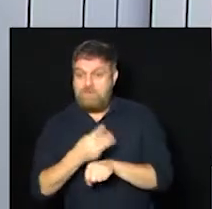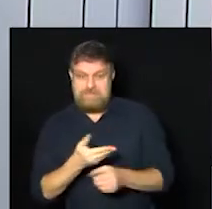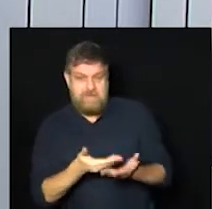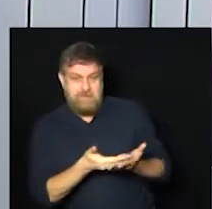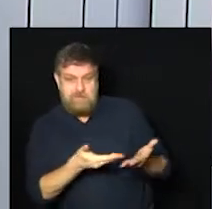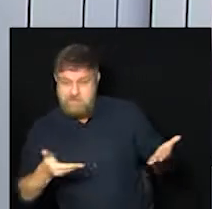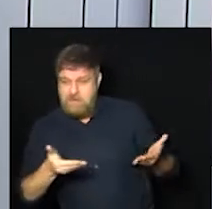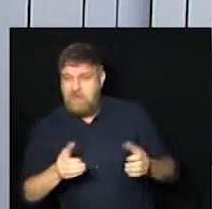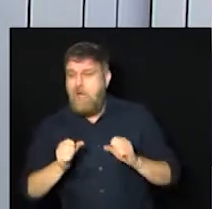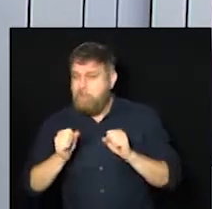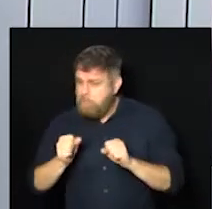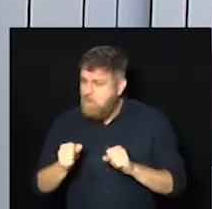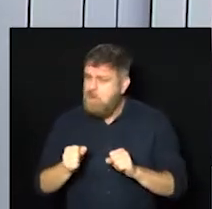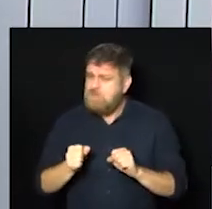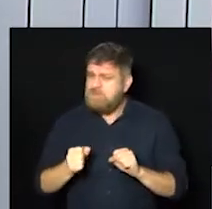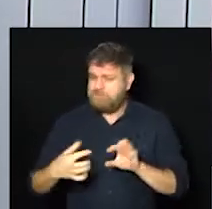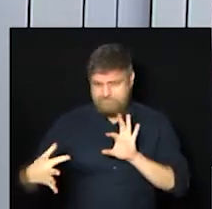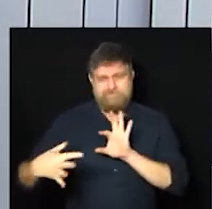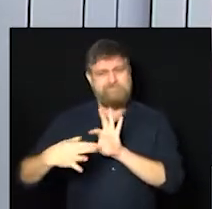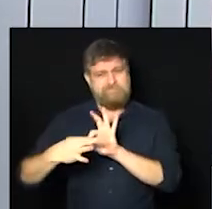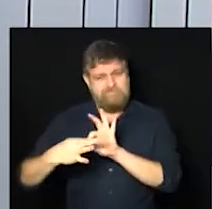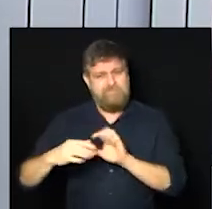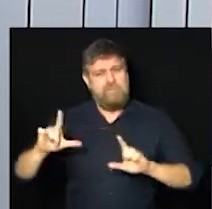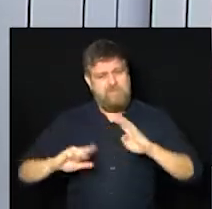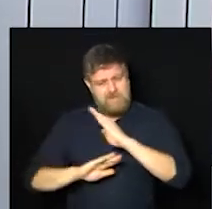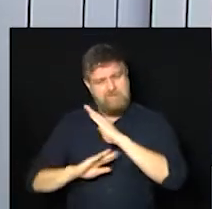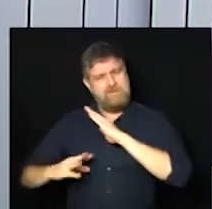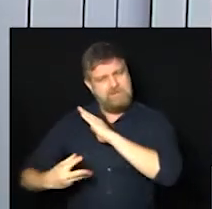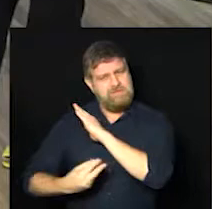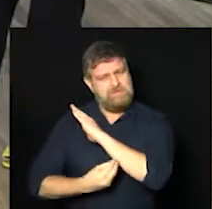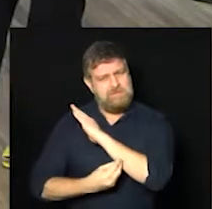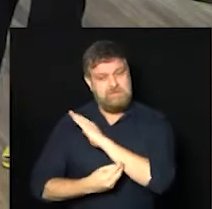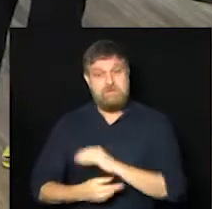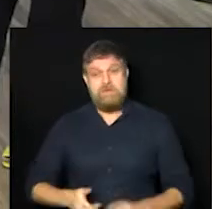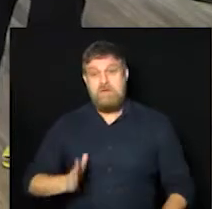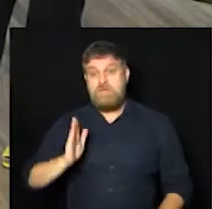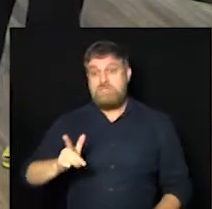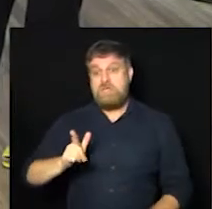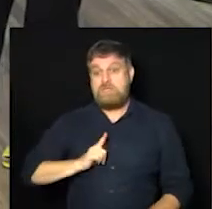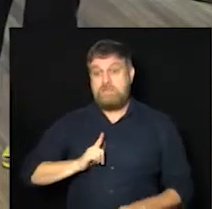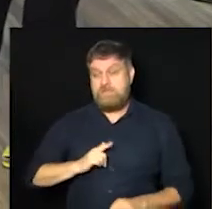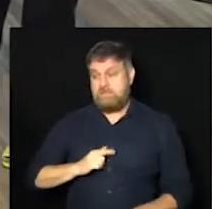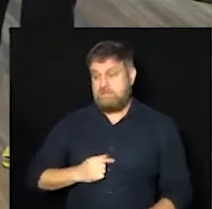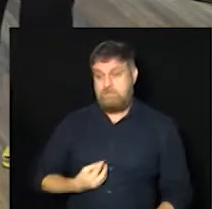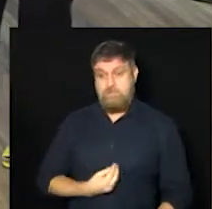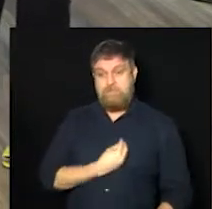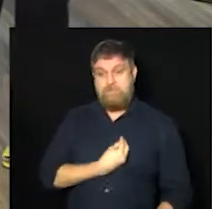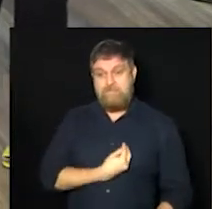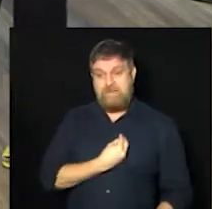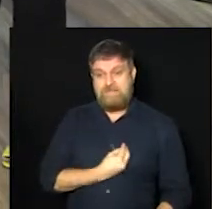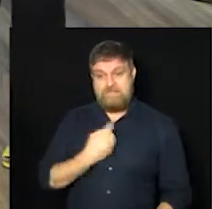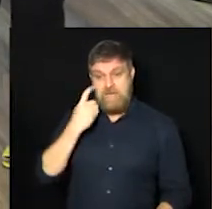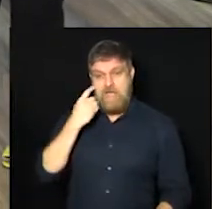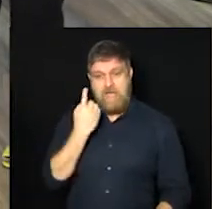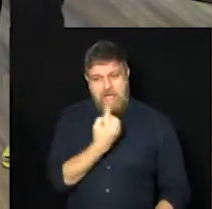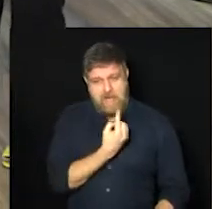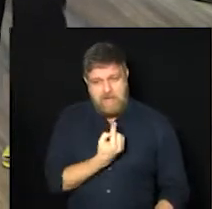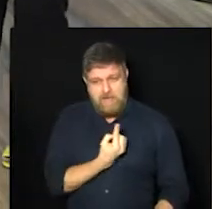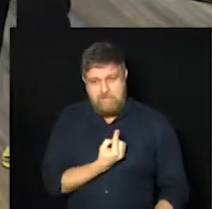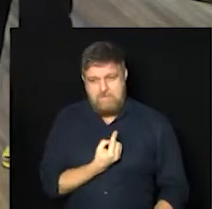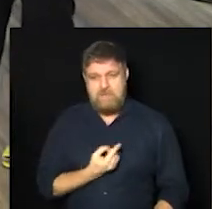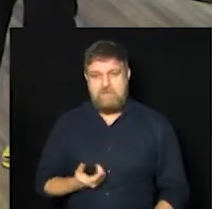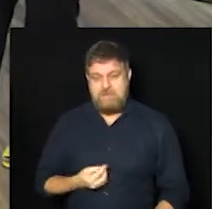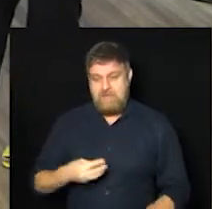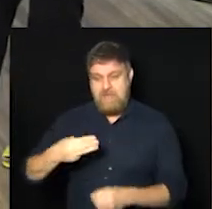978293776, você faz parte aqui do nosso Câmara Total. E já está aqui no estúdio a Mina Abreu com as informações